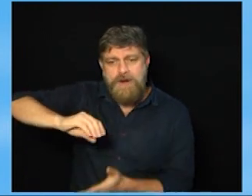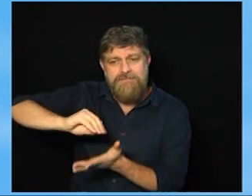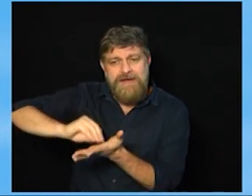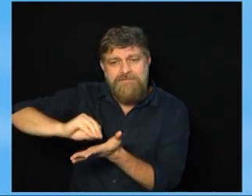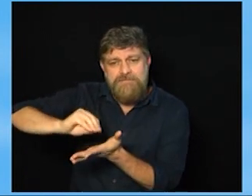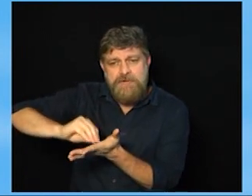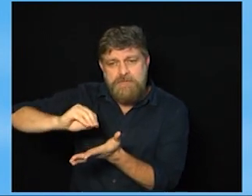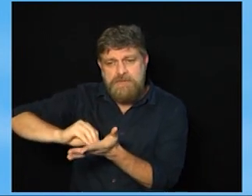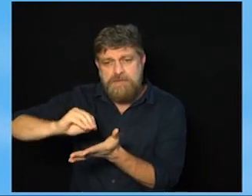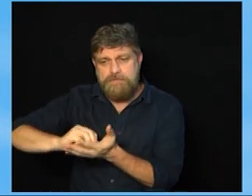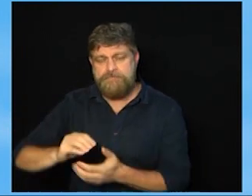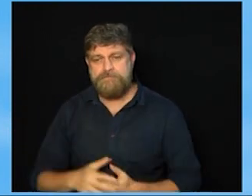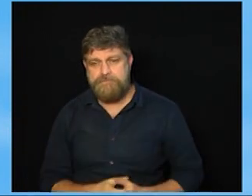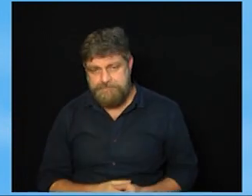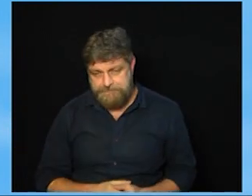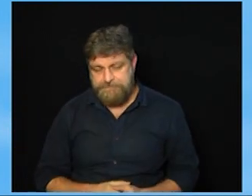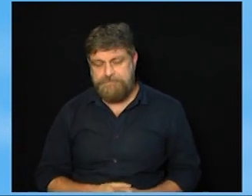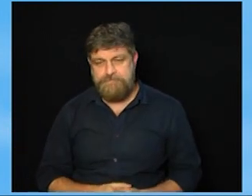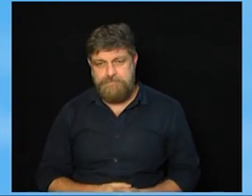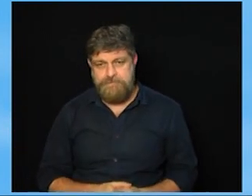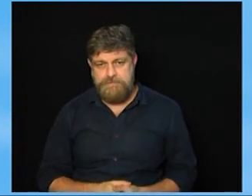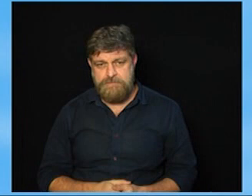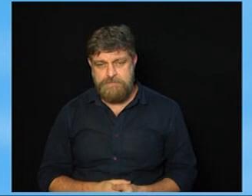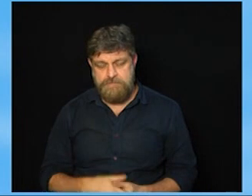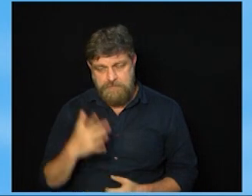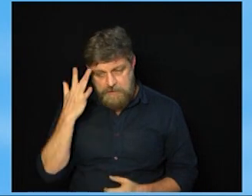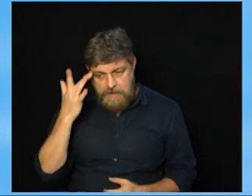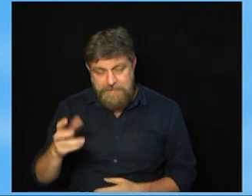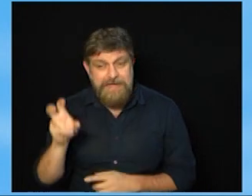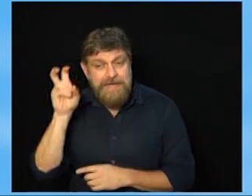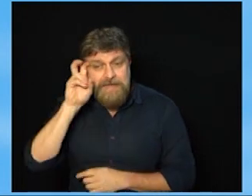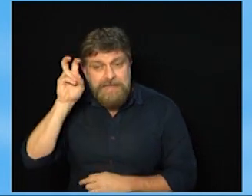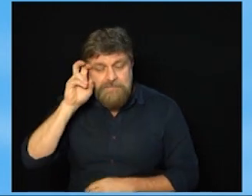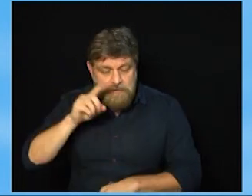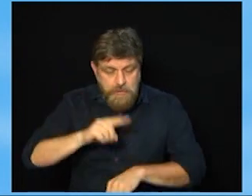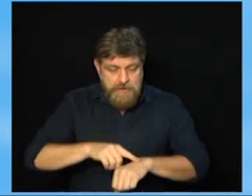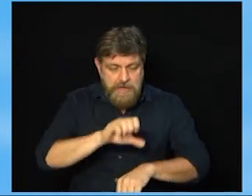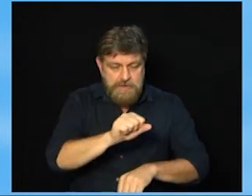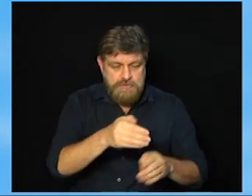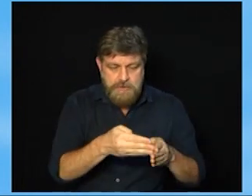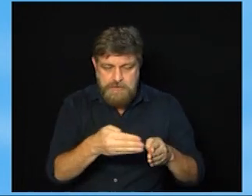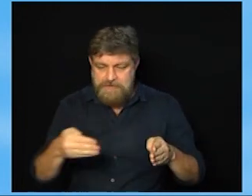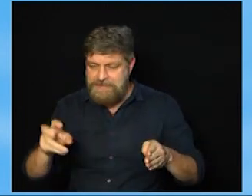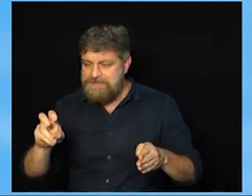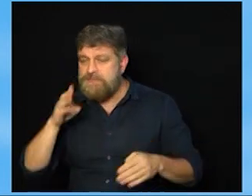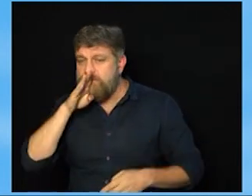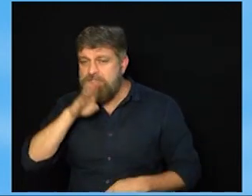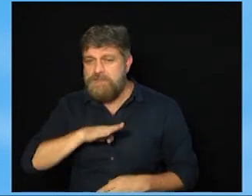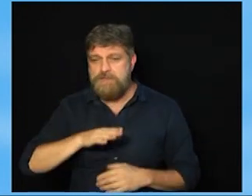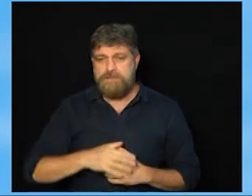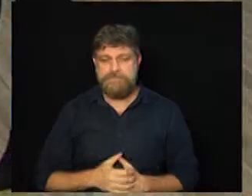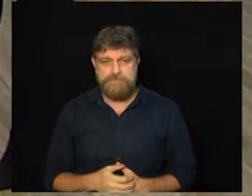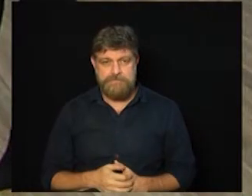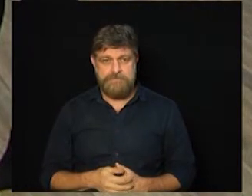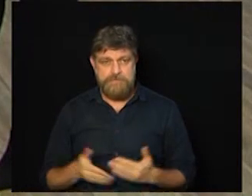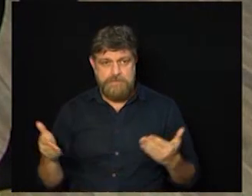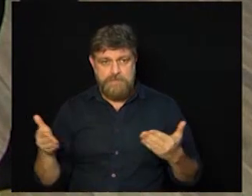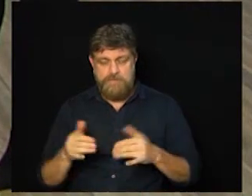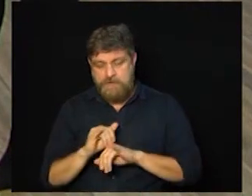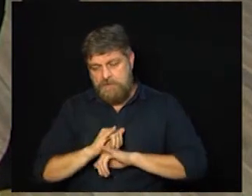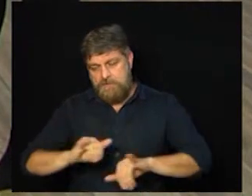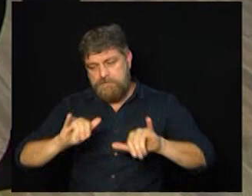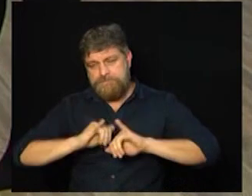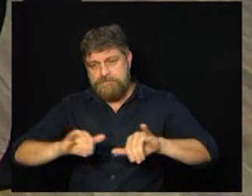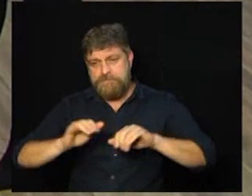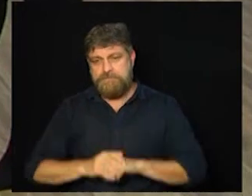São Gabriel ficarão sem água nesta quinta-feira das 8 horas da manhã a 5 horas da tarde vamos falar um pouquinho